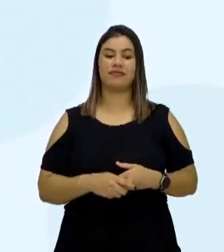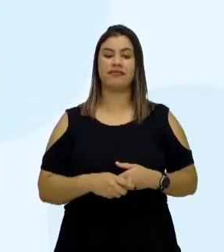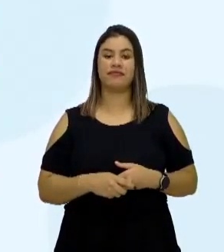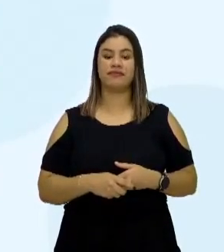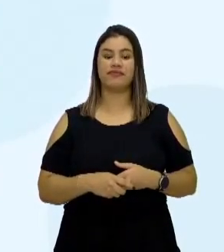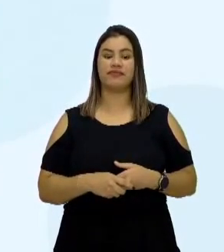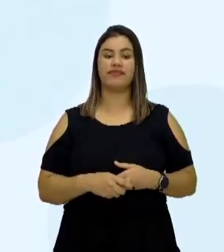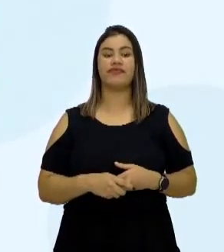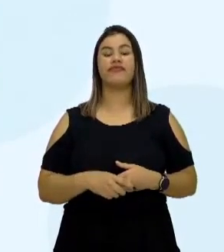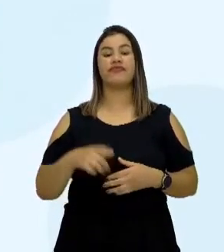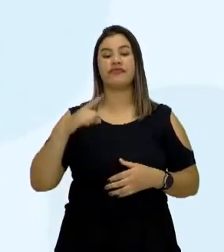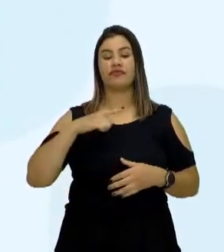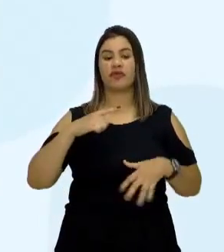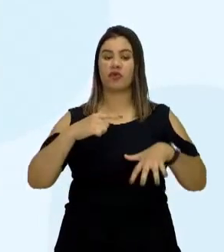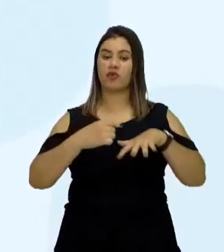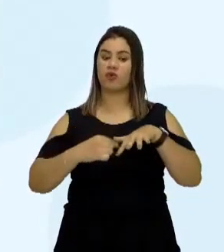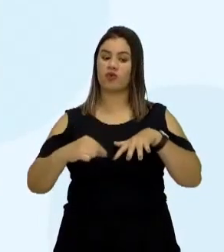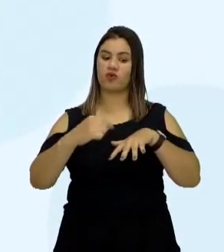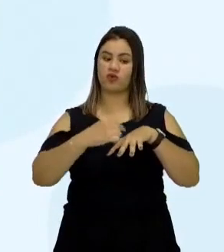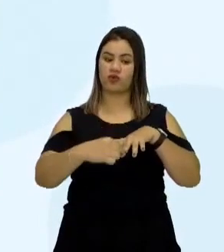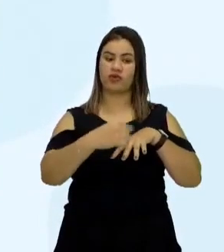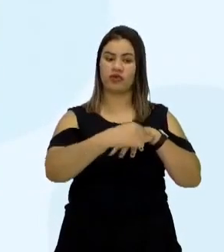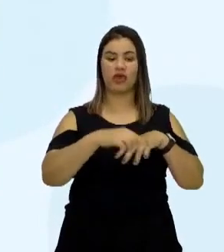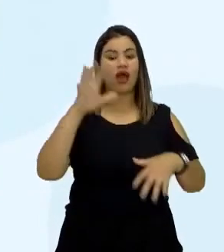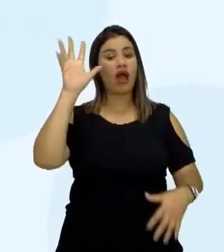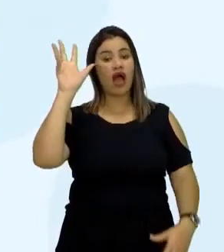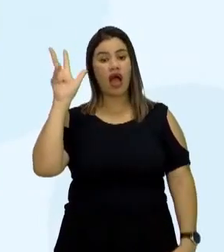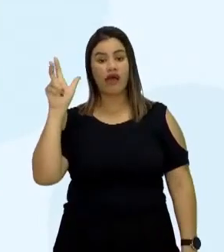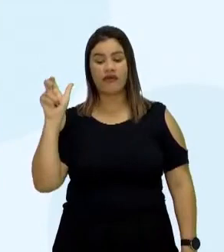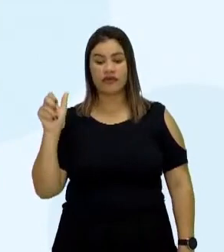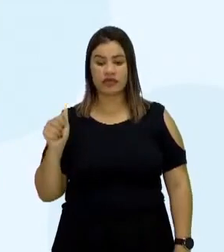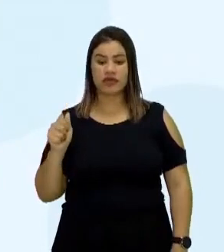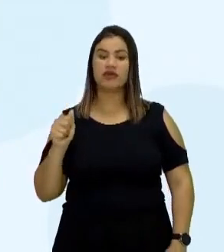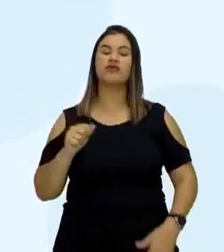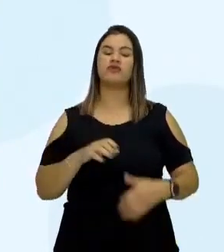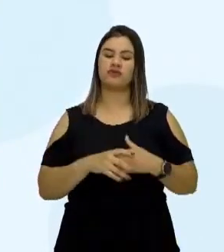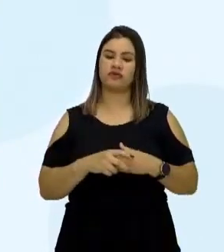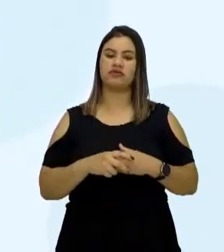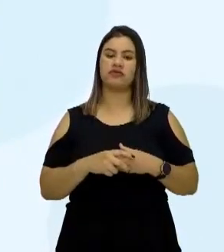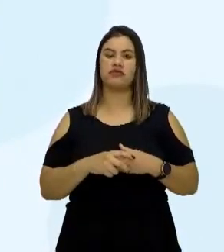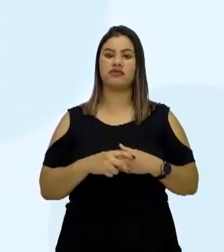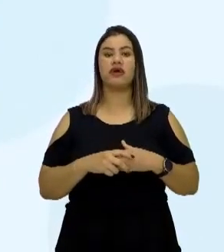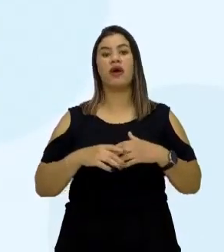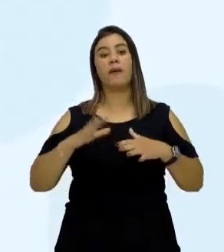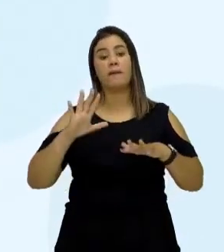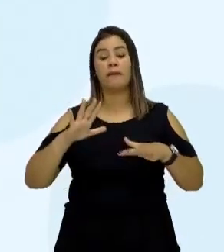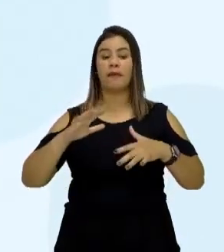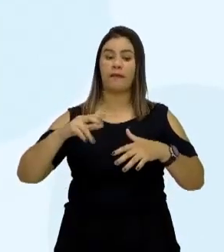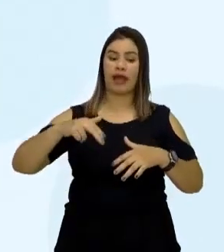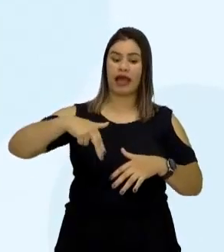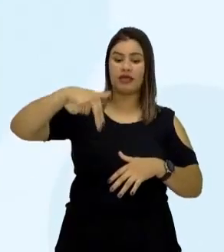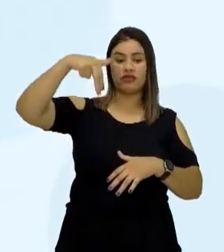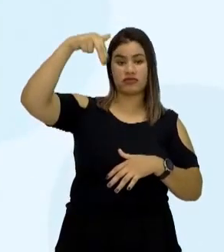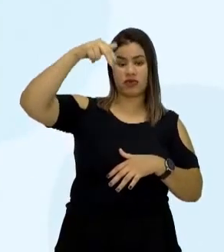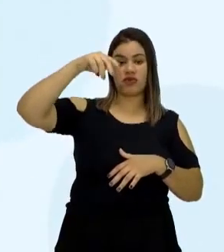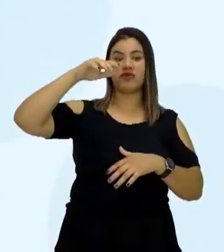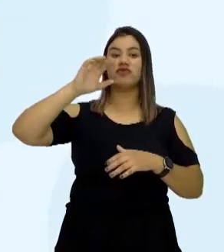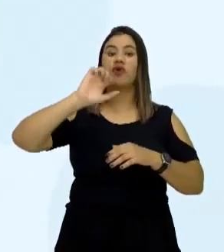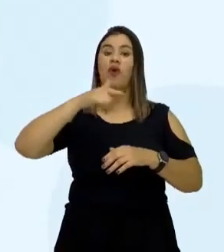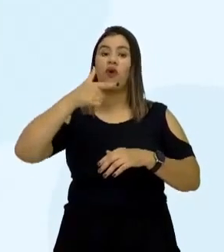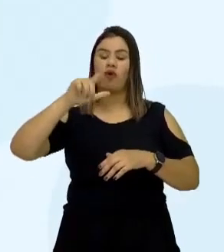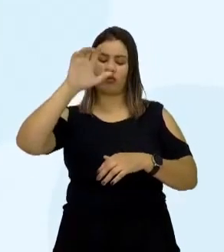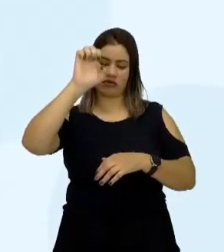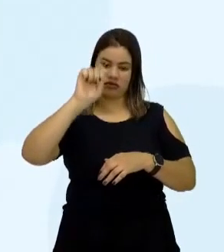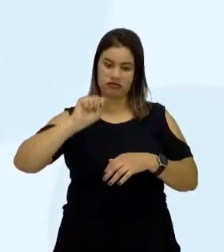temos aí o continente africano, né, na sua localização, né, tendo uma parte no hemisfério norte, uma outra parte no